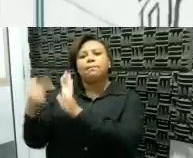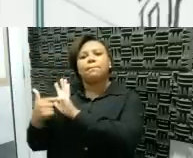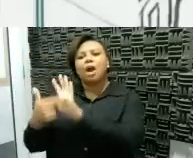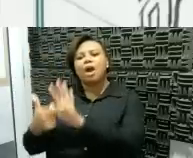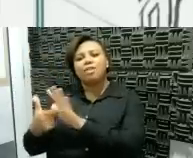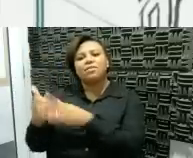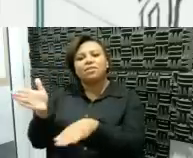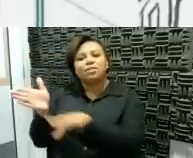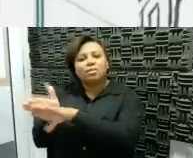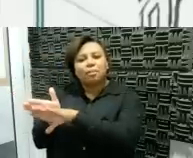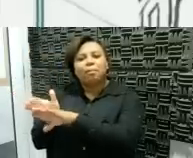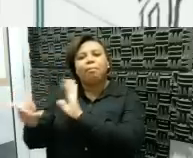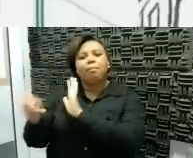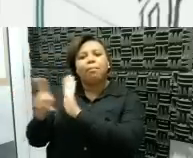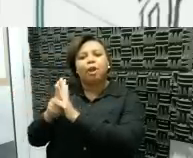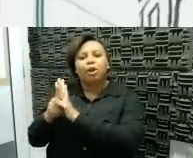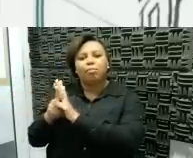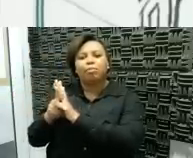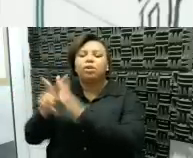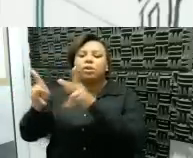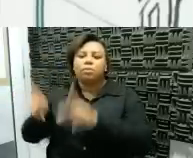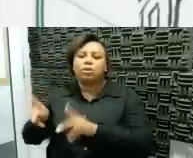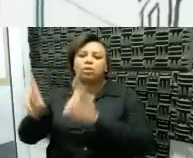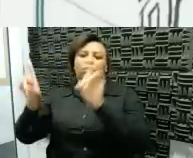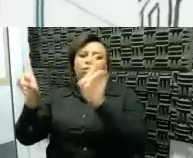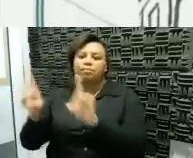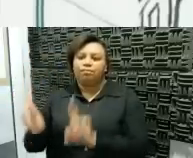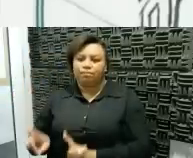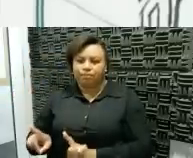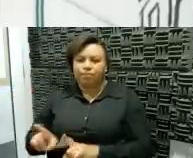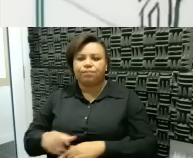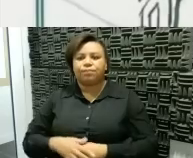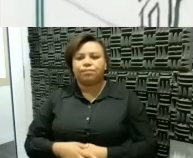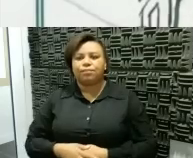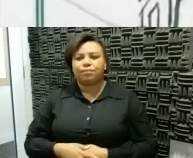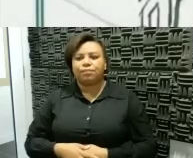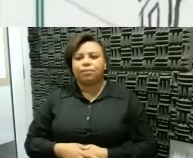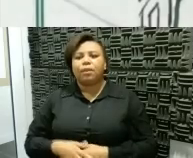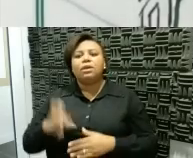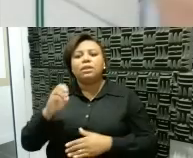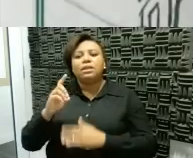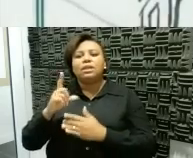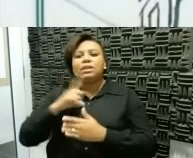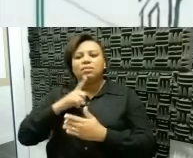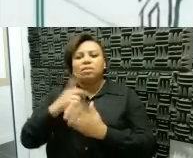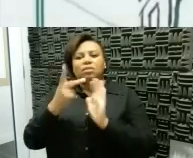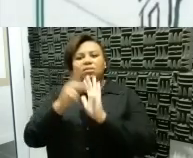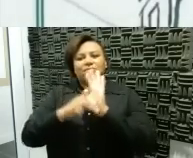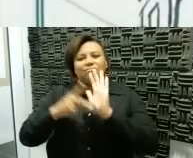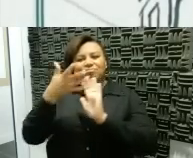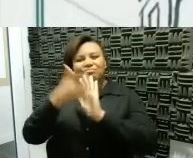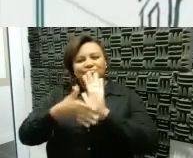exclusivo para pessoas com deficiência em cima dessa imagem então tem escrito em